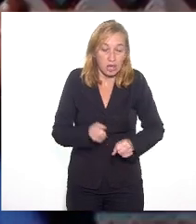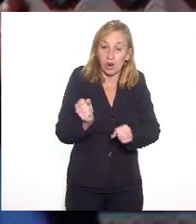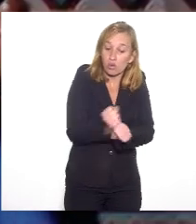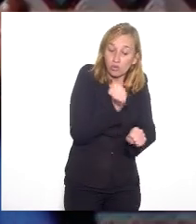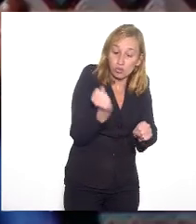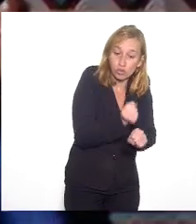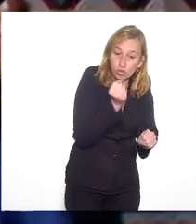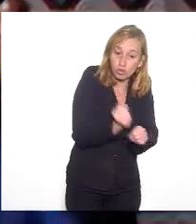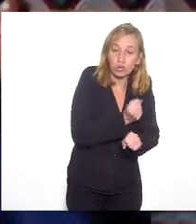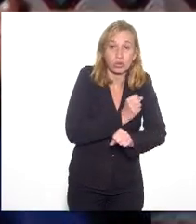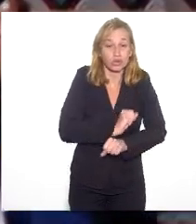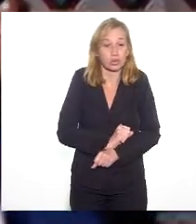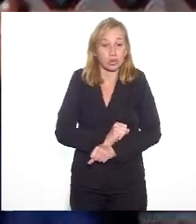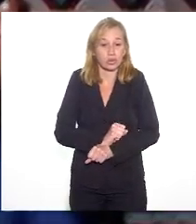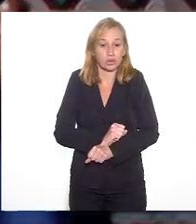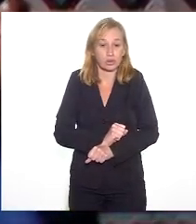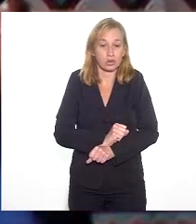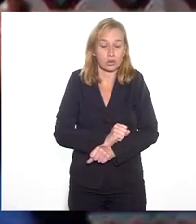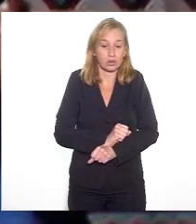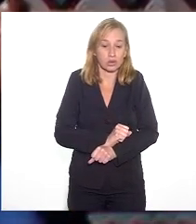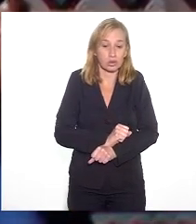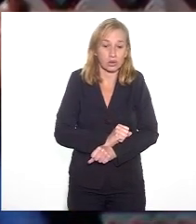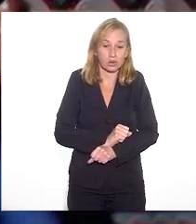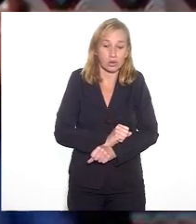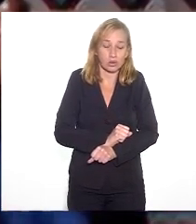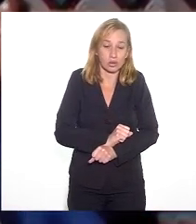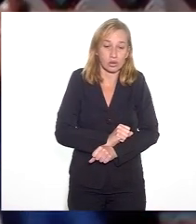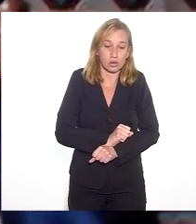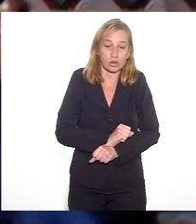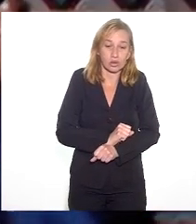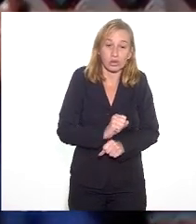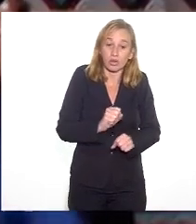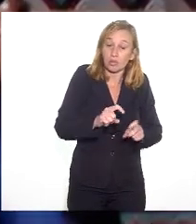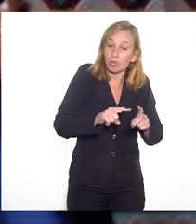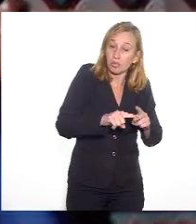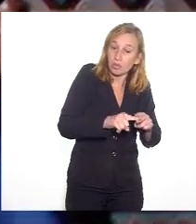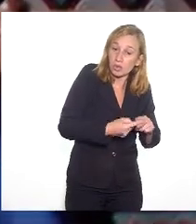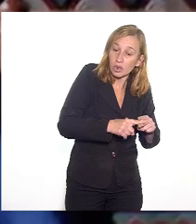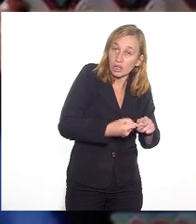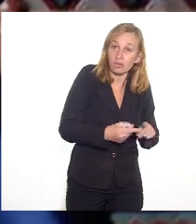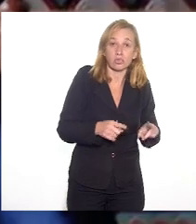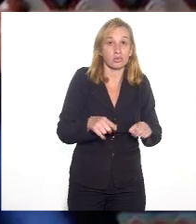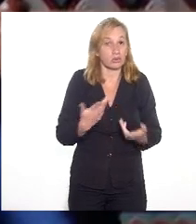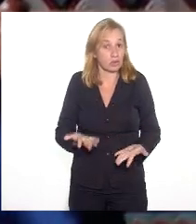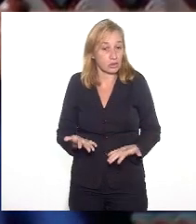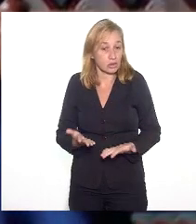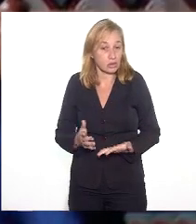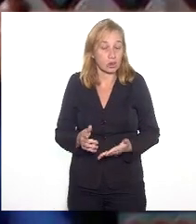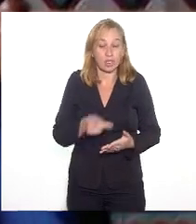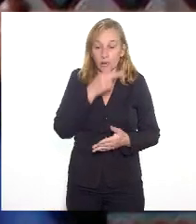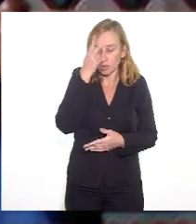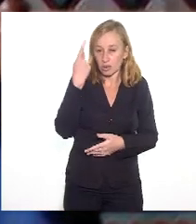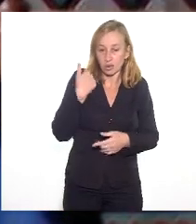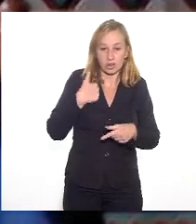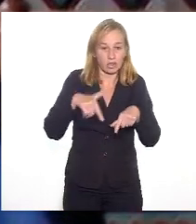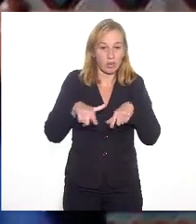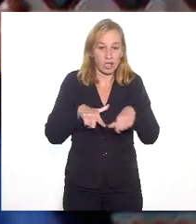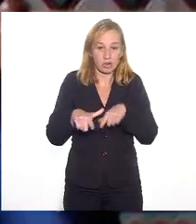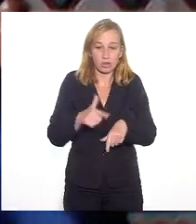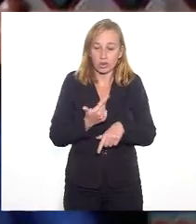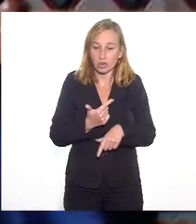civil, comerciários e comerciárias e mecânicos, por exemplo, além de trabalhadores